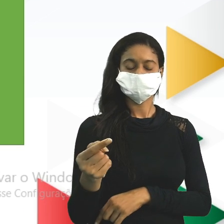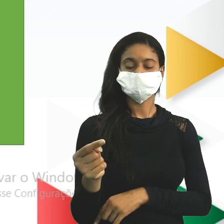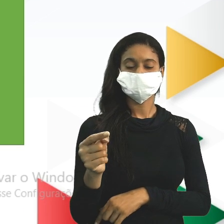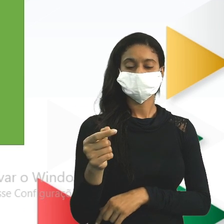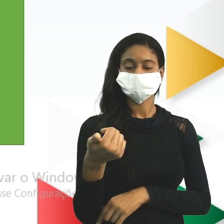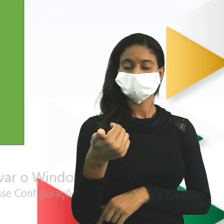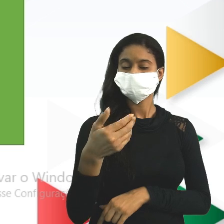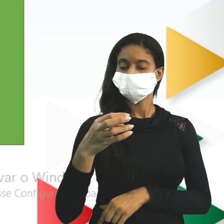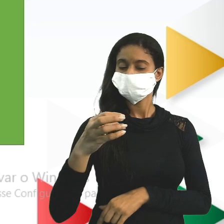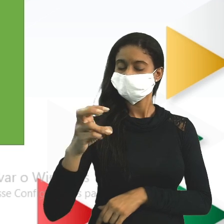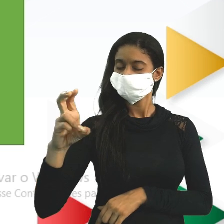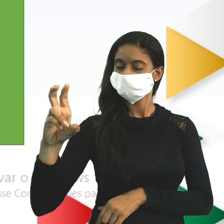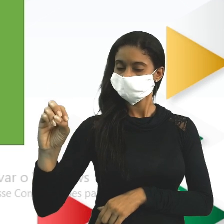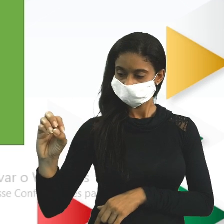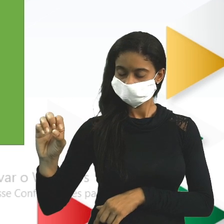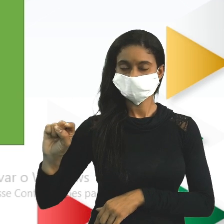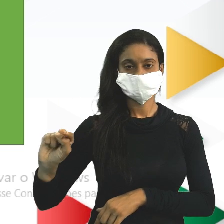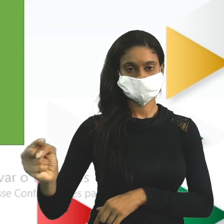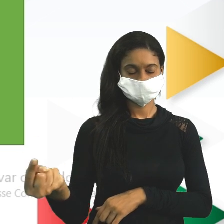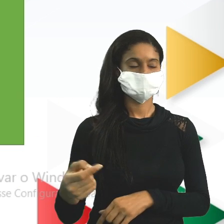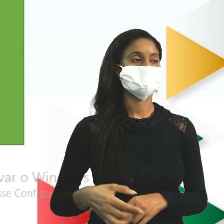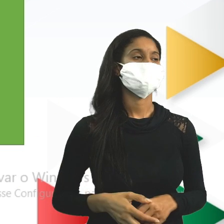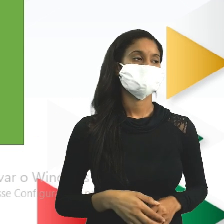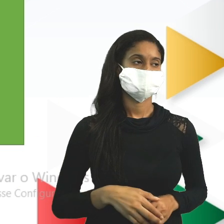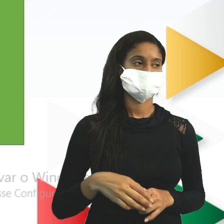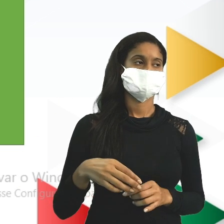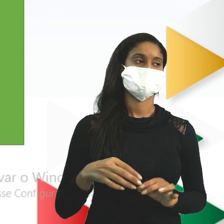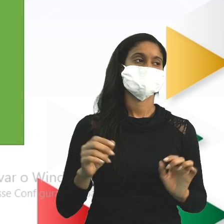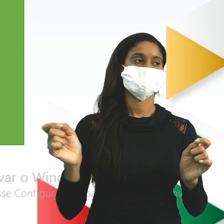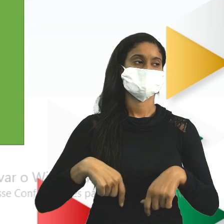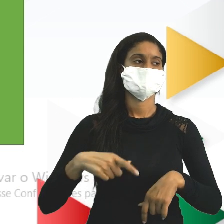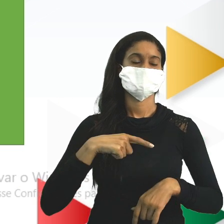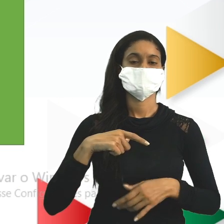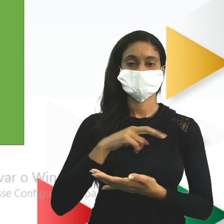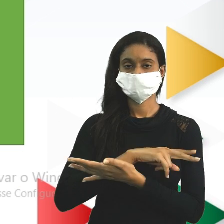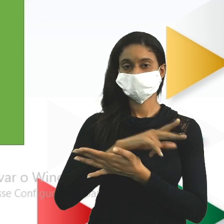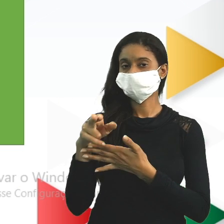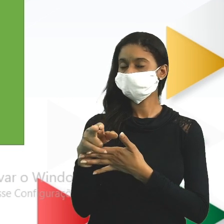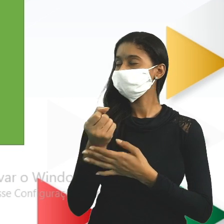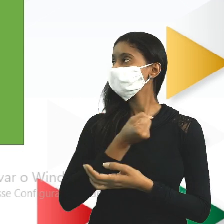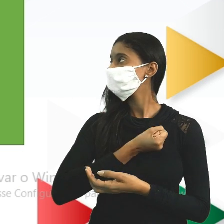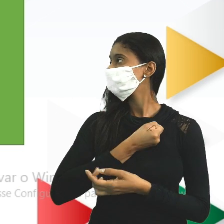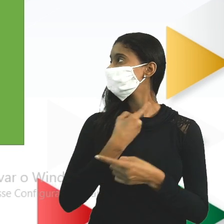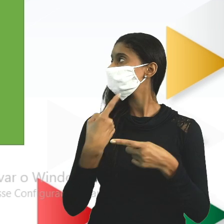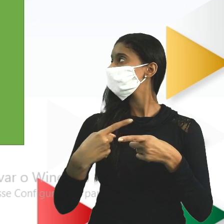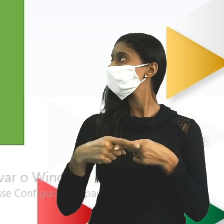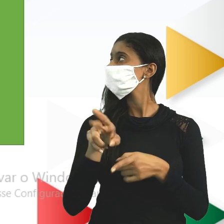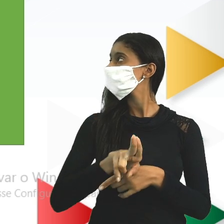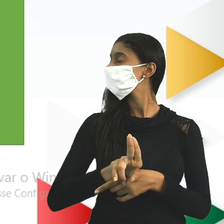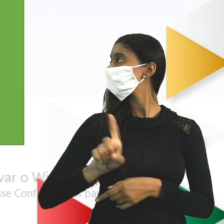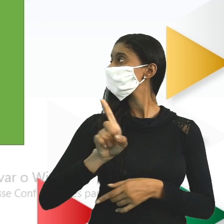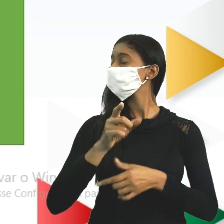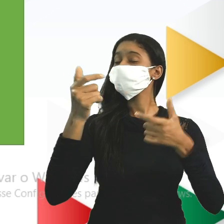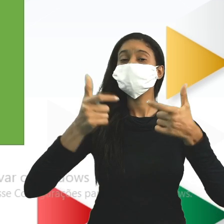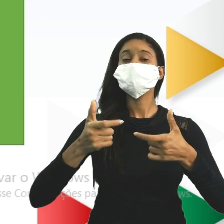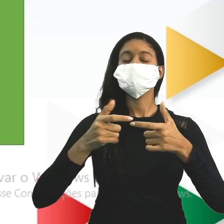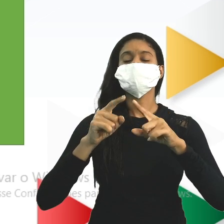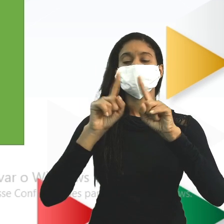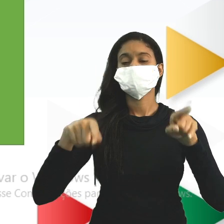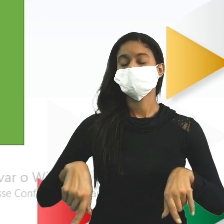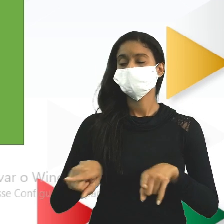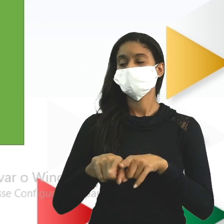metros, 1,500 mil metros e 1,25 mil metros. Por quê? Nessa data a gente vai aplicar onde? Em